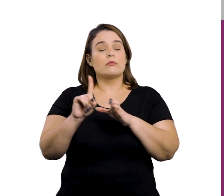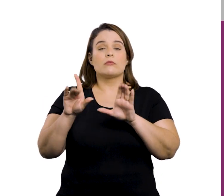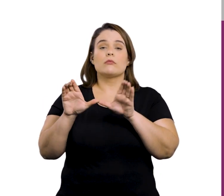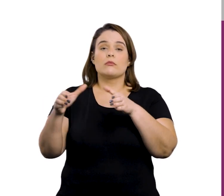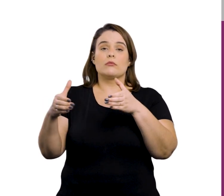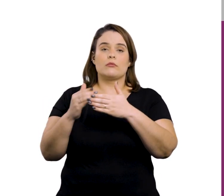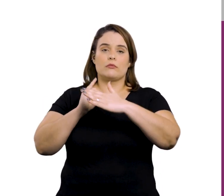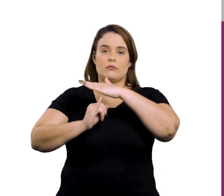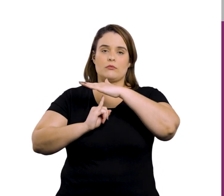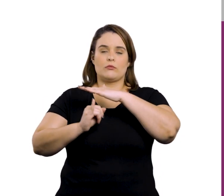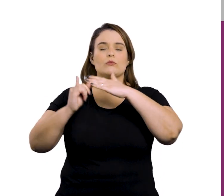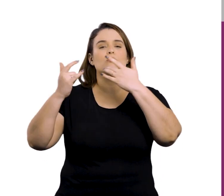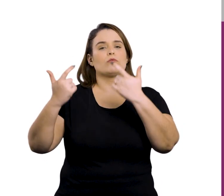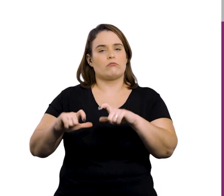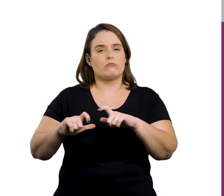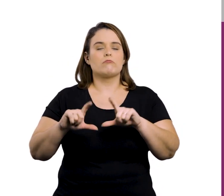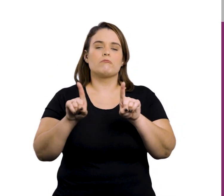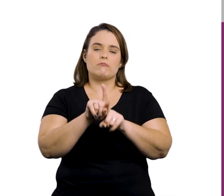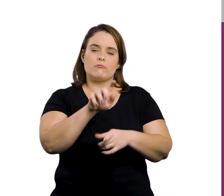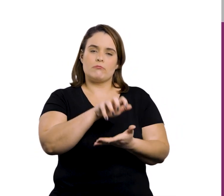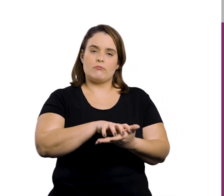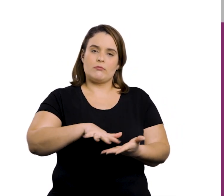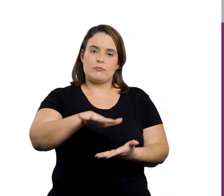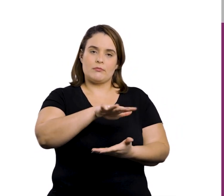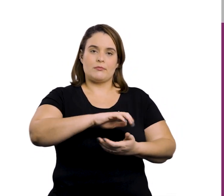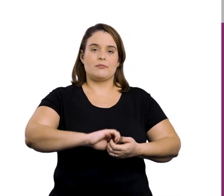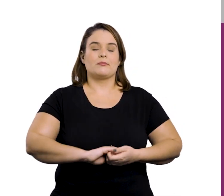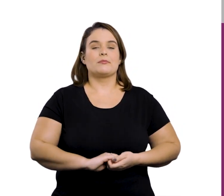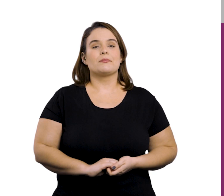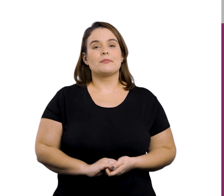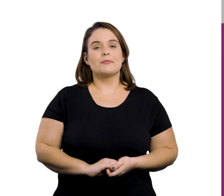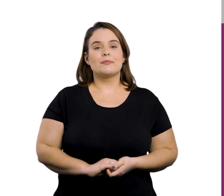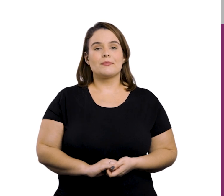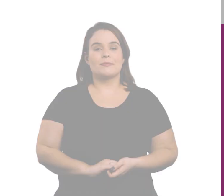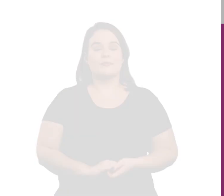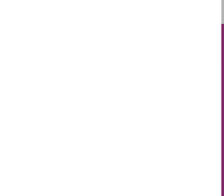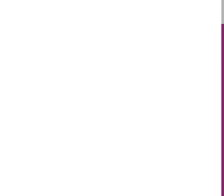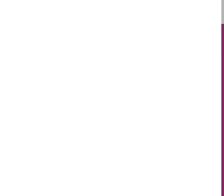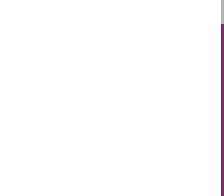segmentos da comunidade institucional, local e regional.